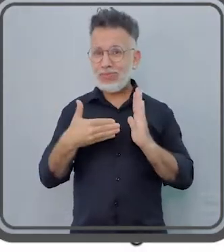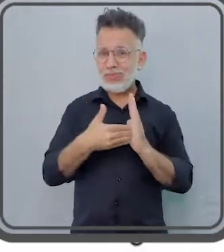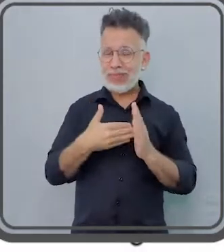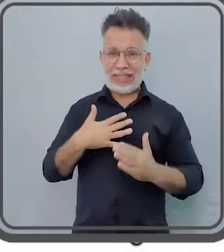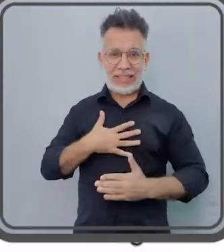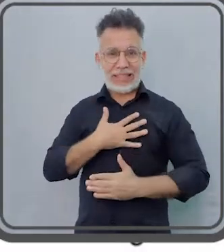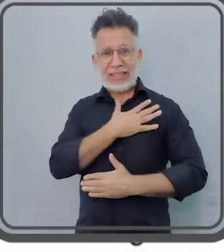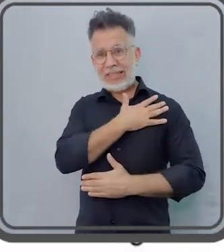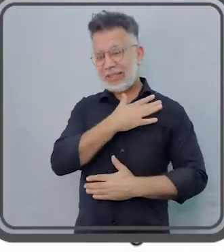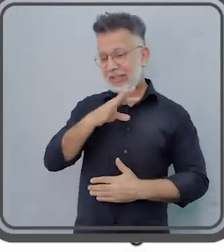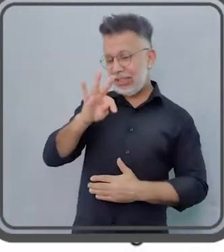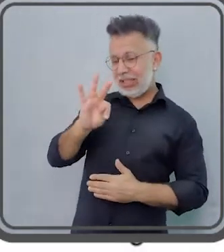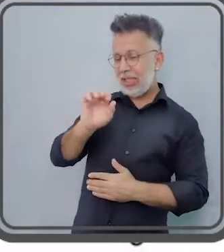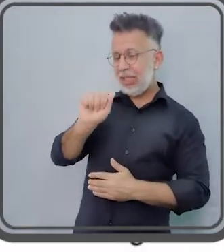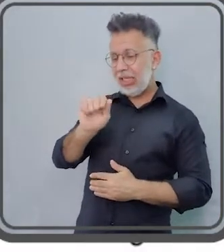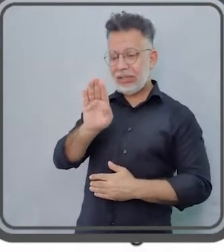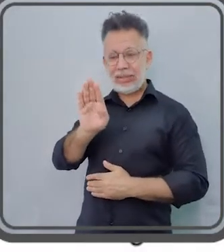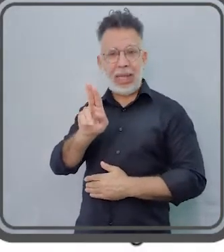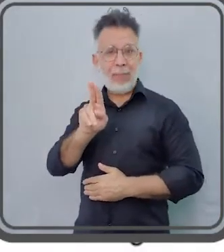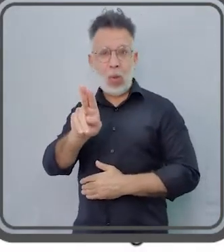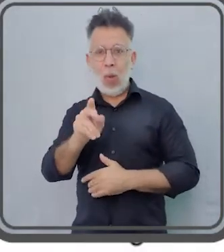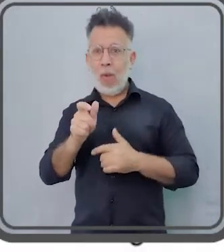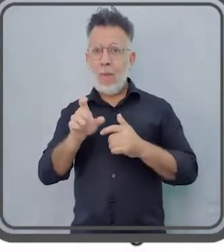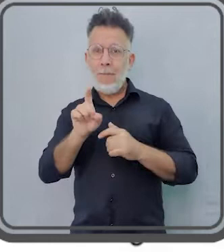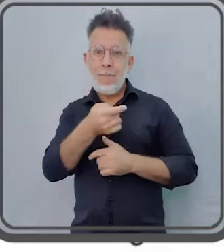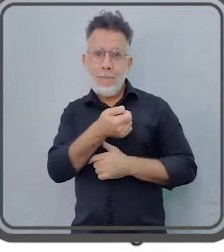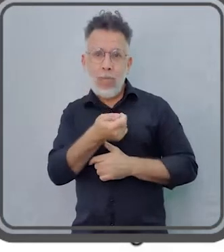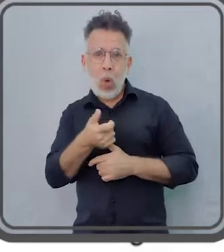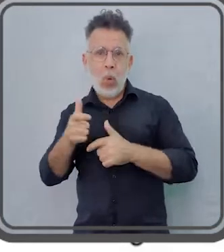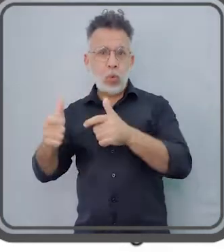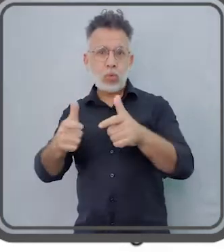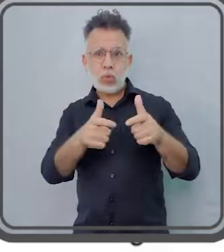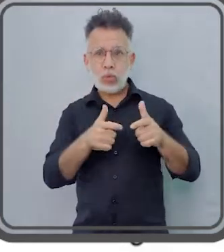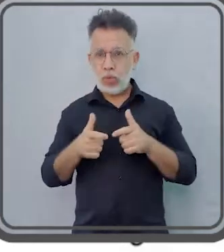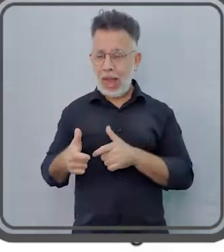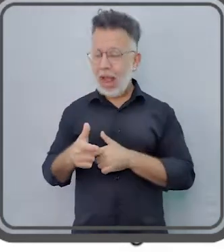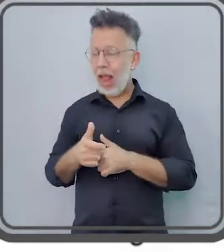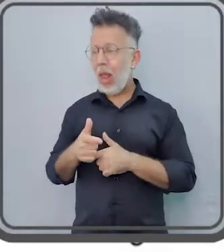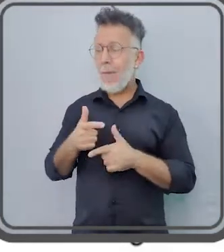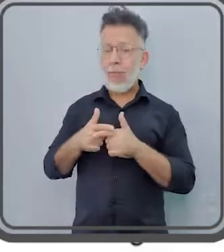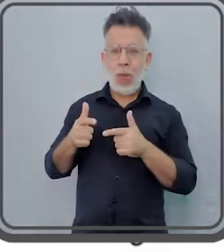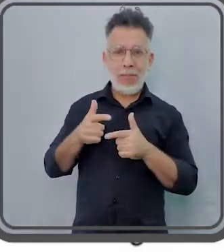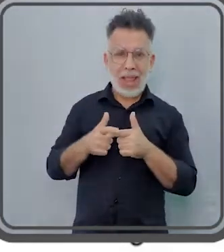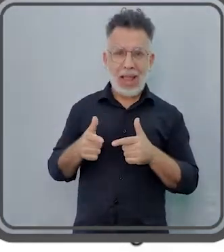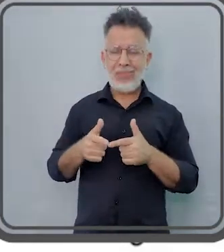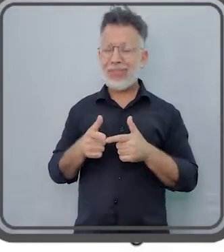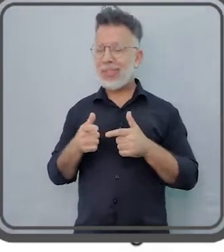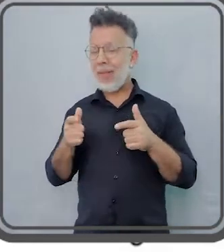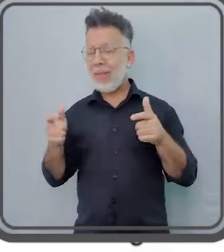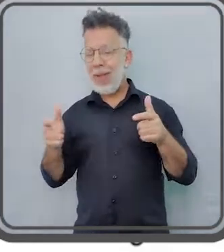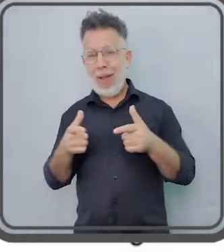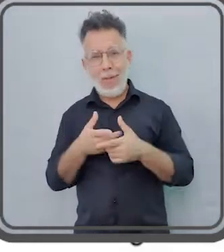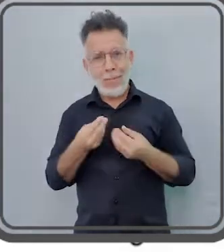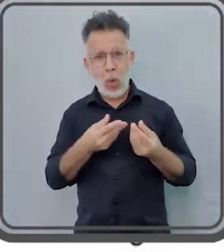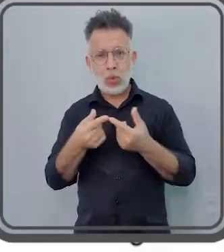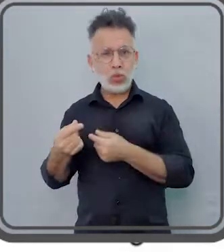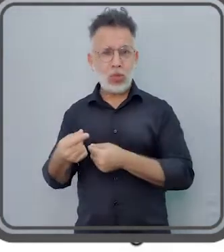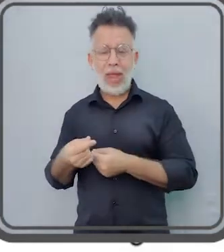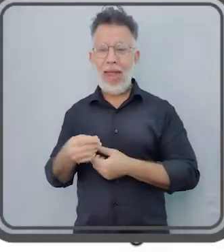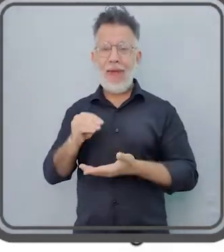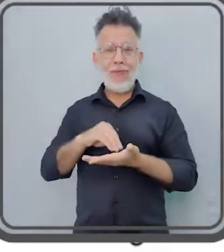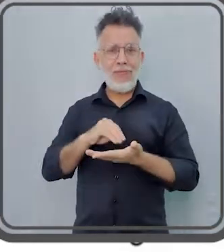por tabu, por pouco espaço, muitos problemas e poucas soluções. A gente perguntava, por exemplo, você